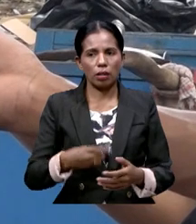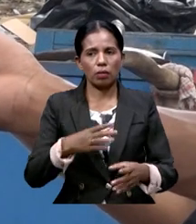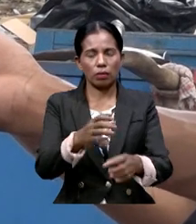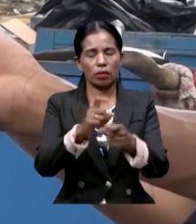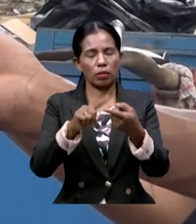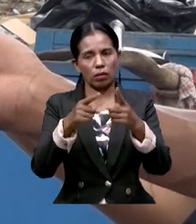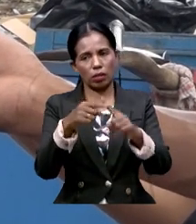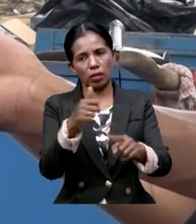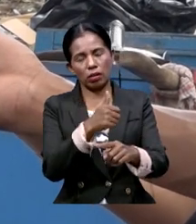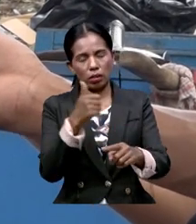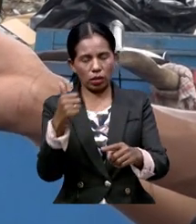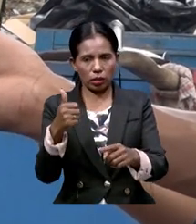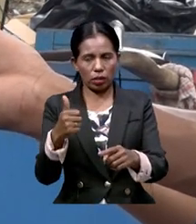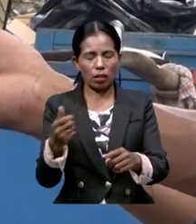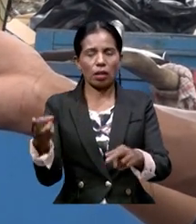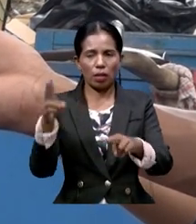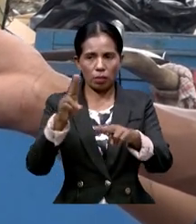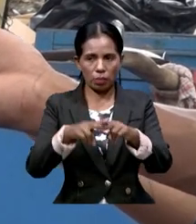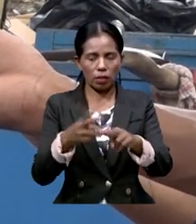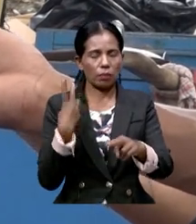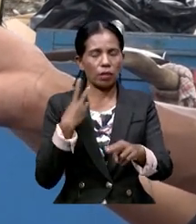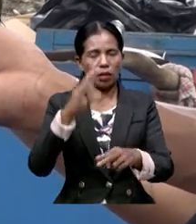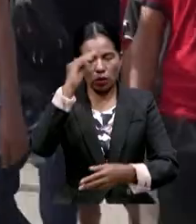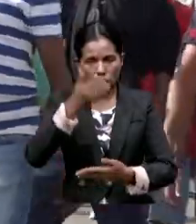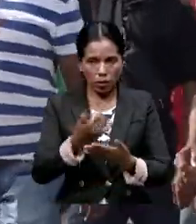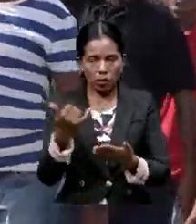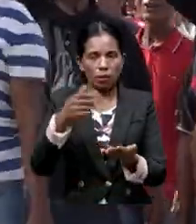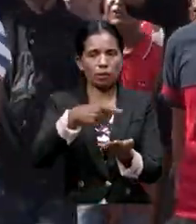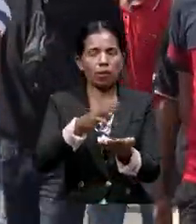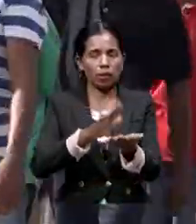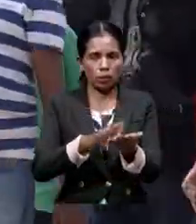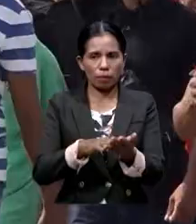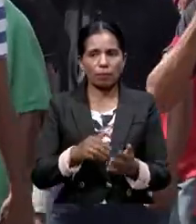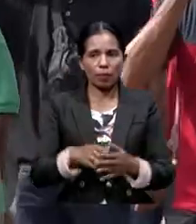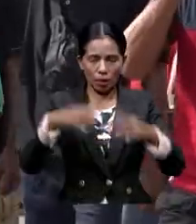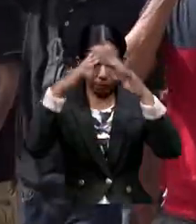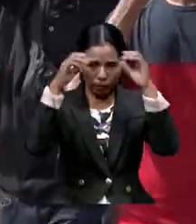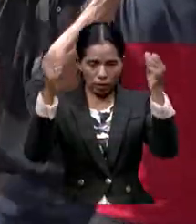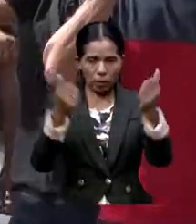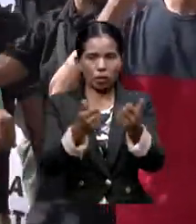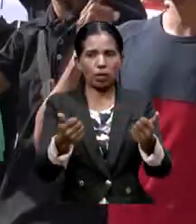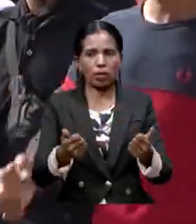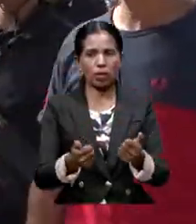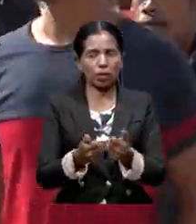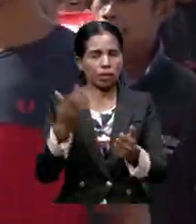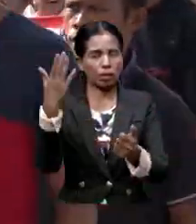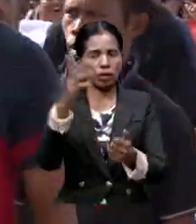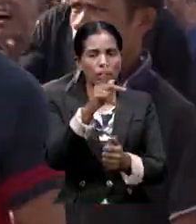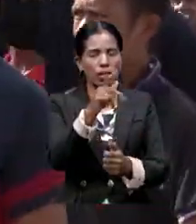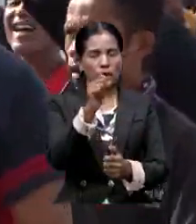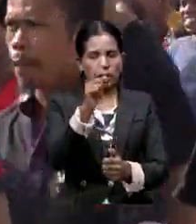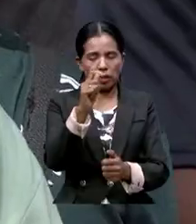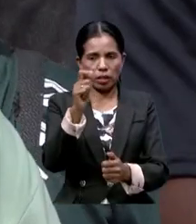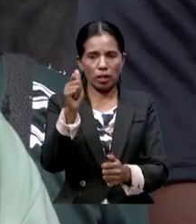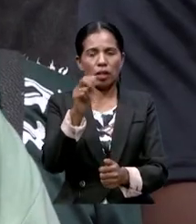maluk sternian mak foi na menta ame niwan sira ba escola. Presidente Asociação Construção Nebe Hamahan Ang Ia Castel,